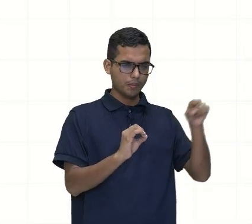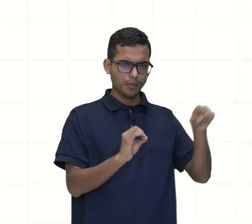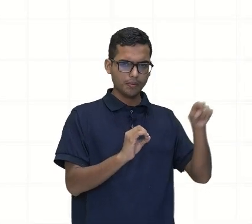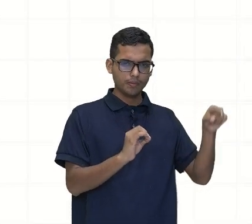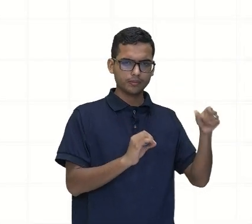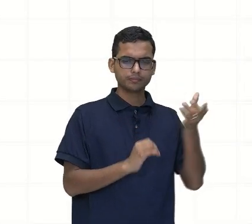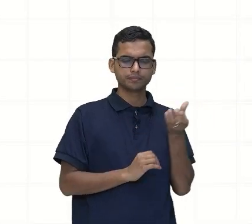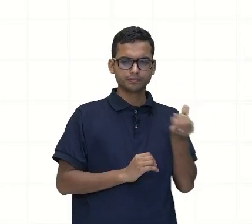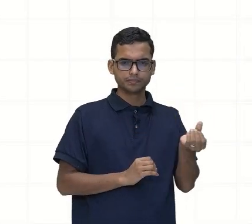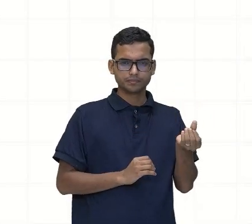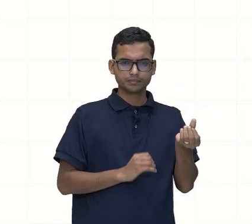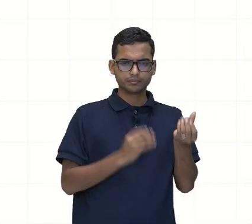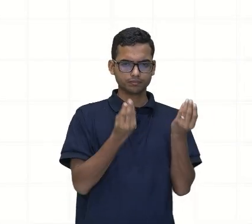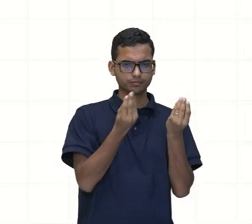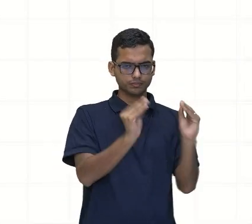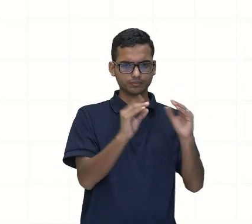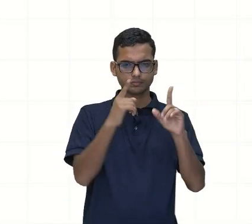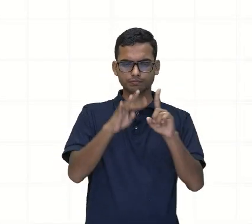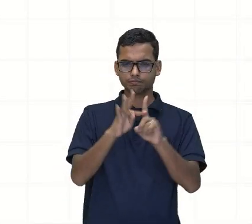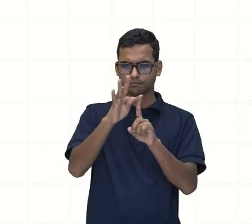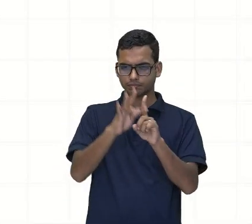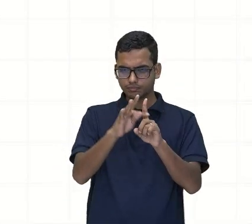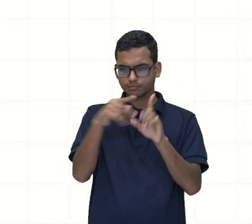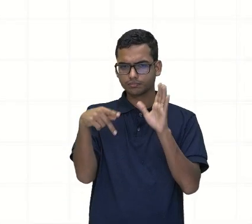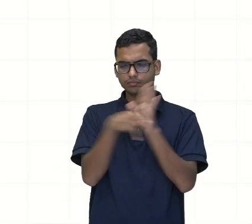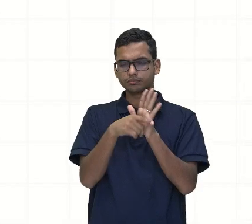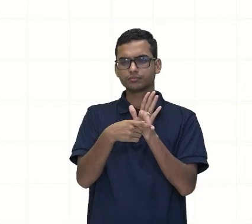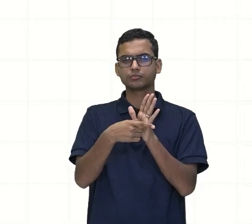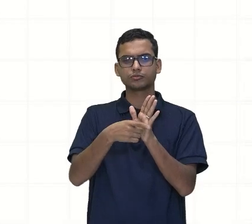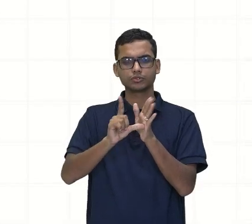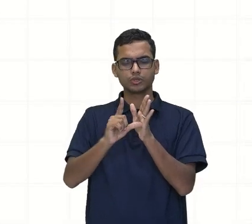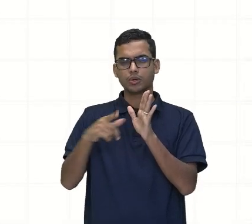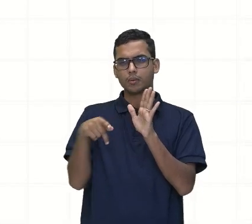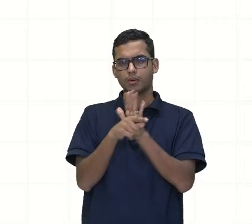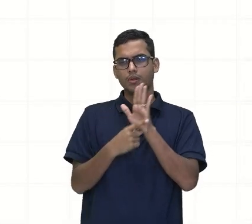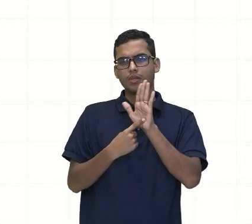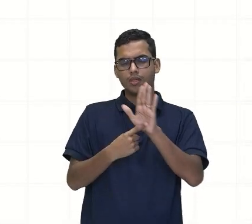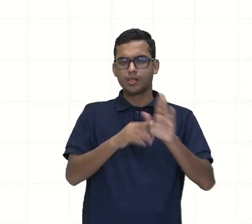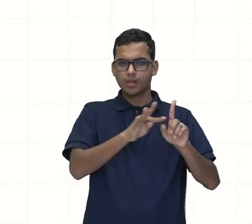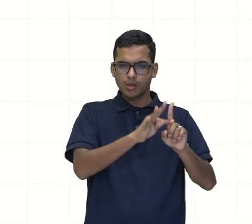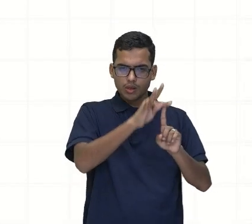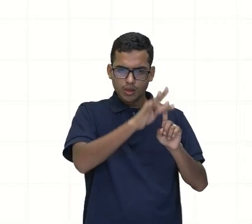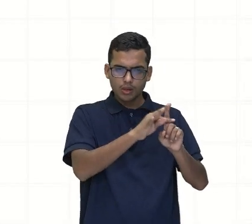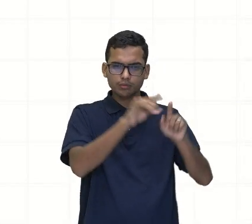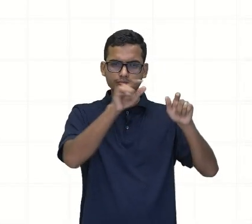Então, aqui está a temperatura de onde? Da cidade